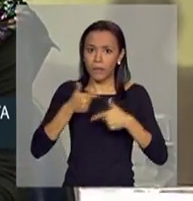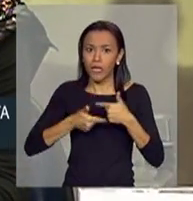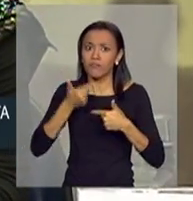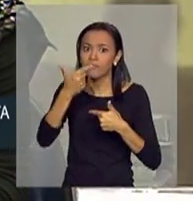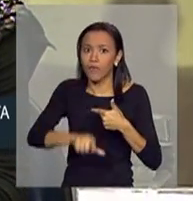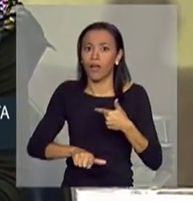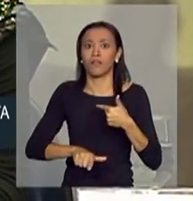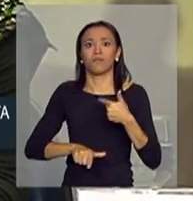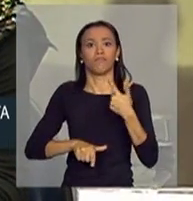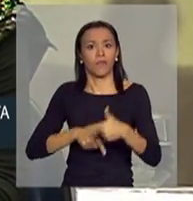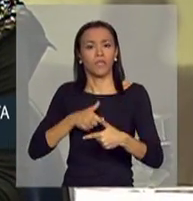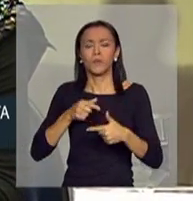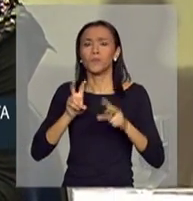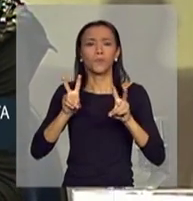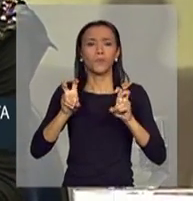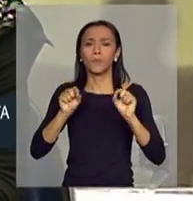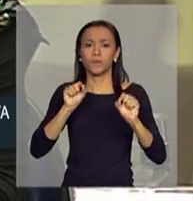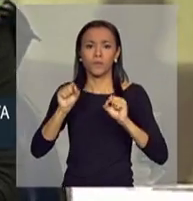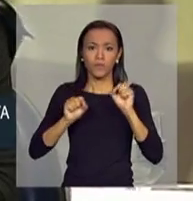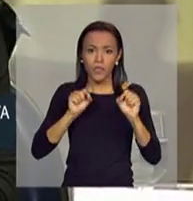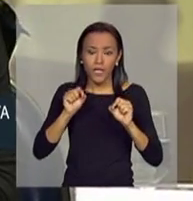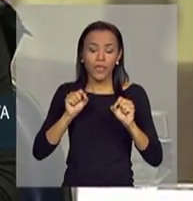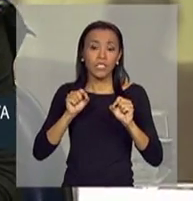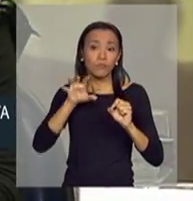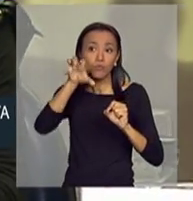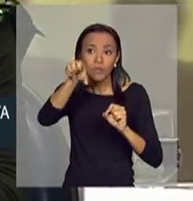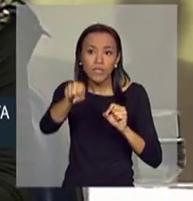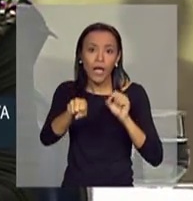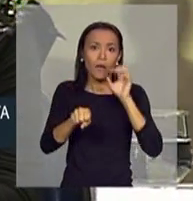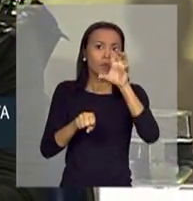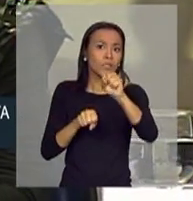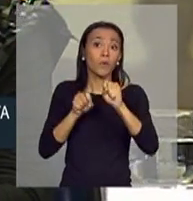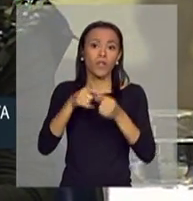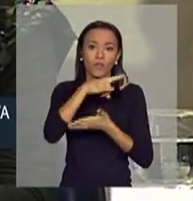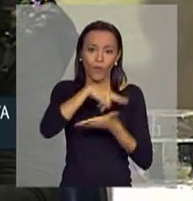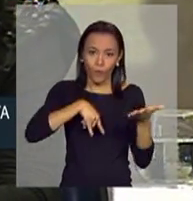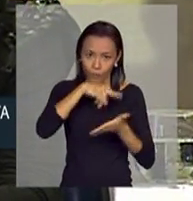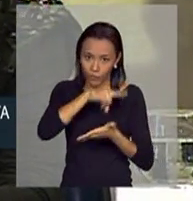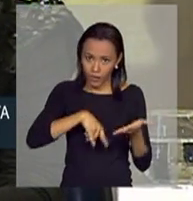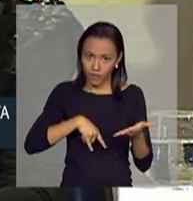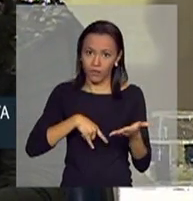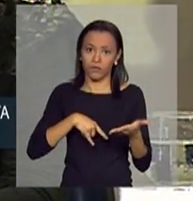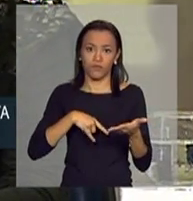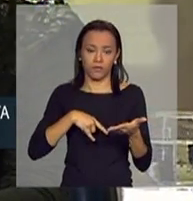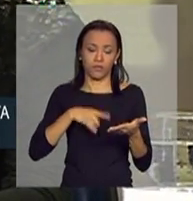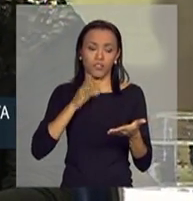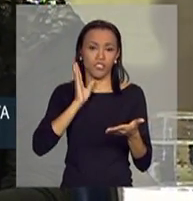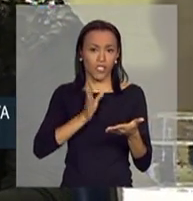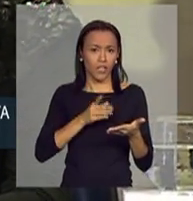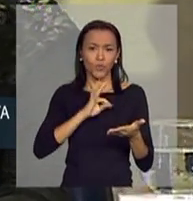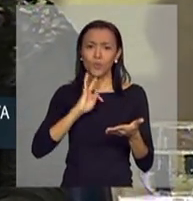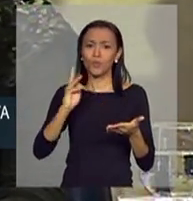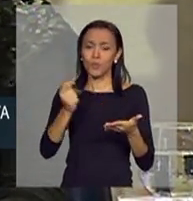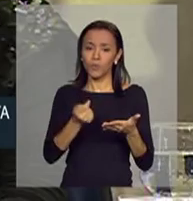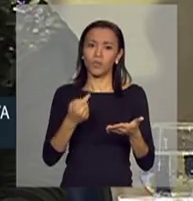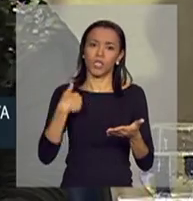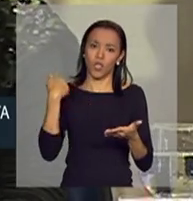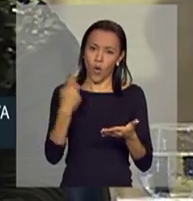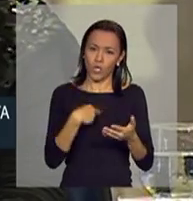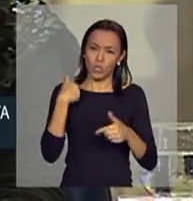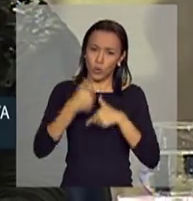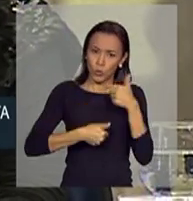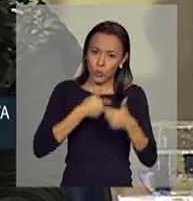questão de buscar documentos, esteve toda essa questão que nós estivemos nessa luta